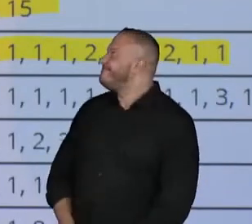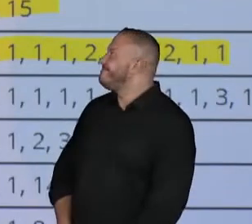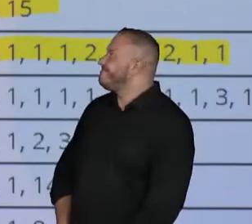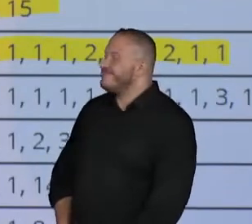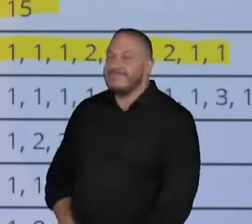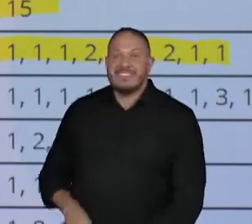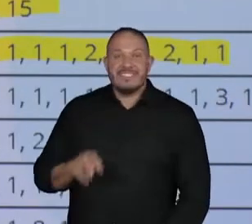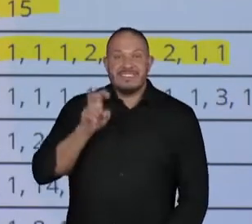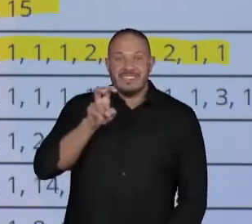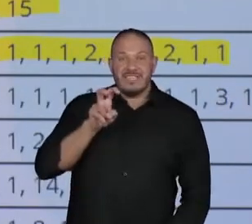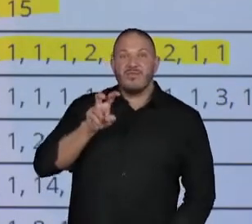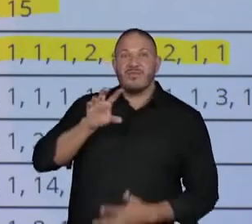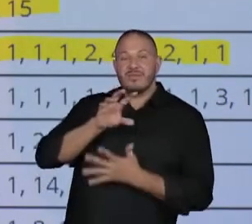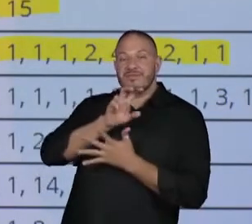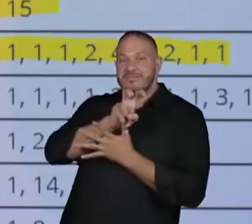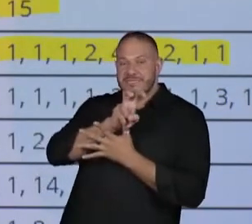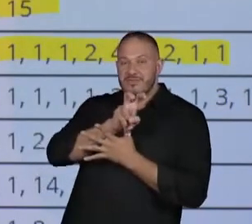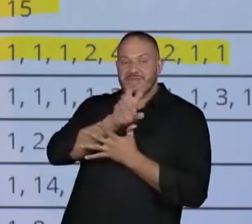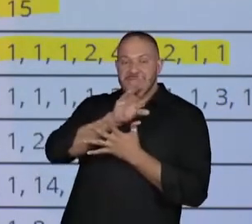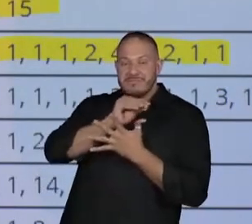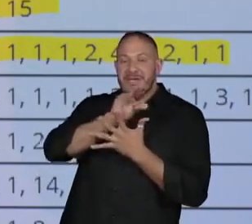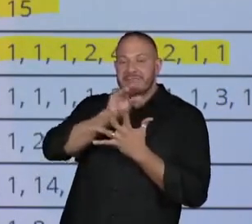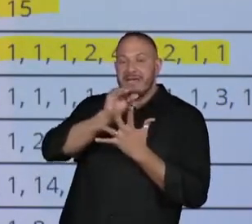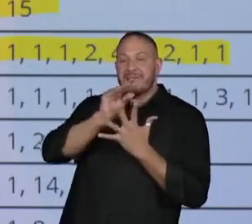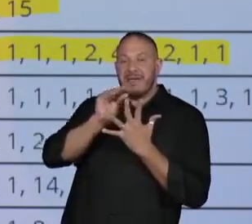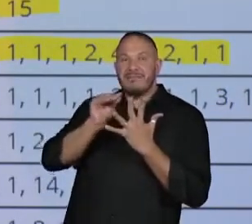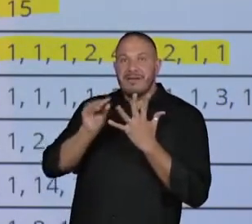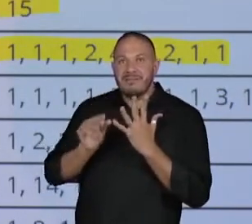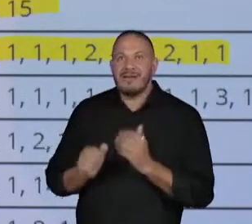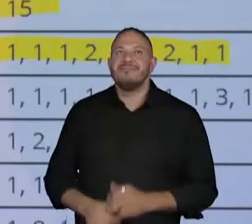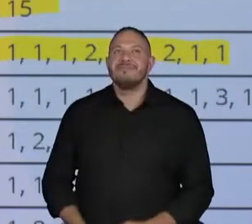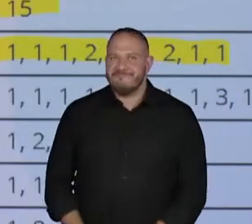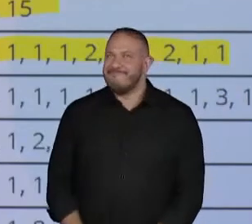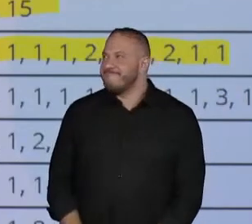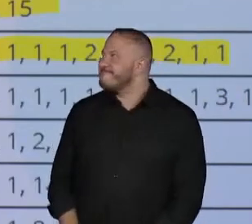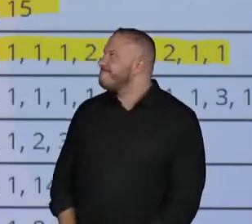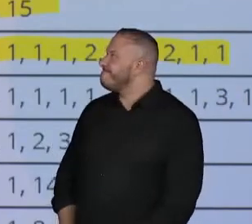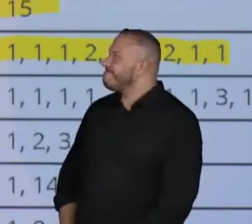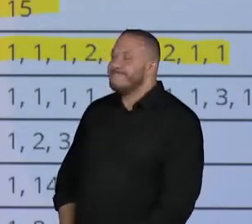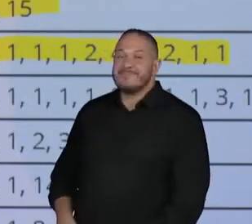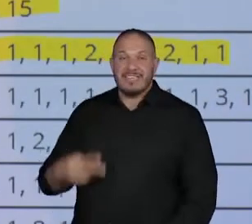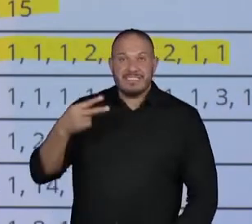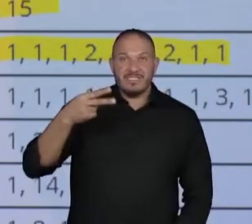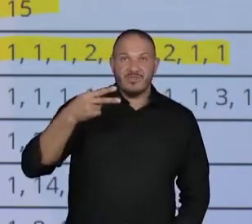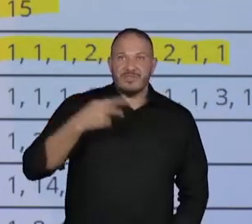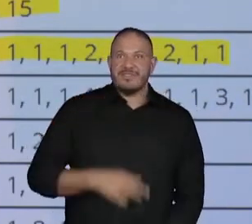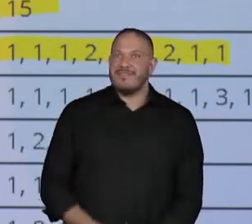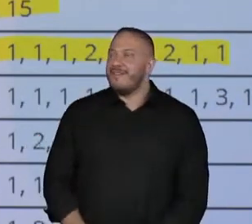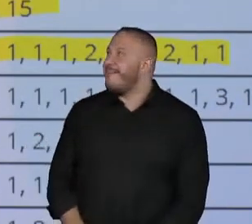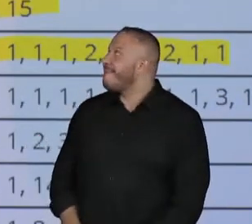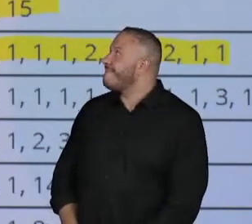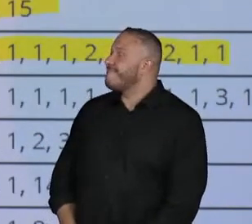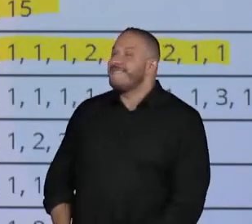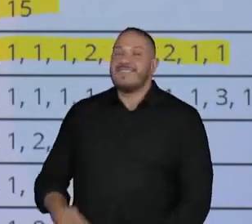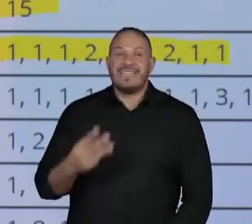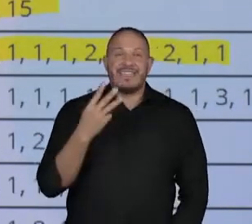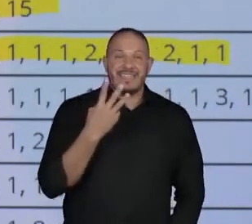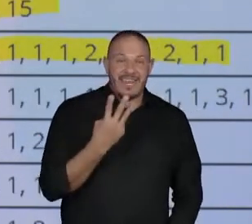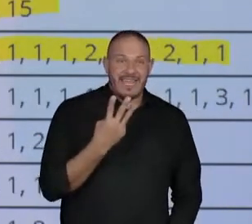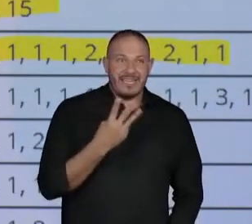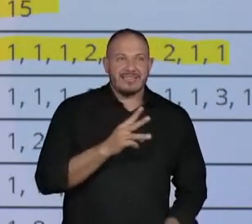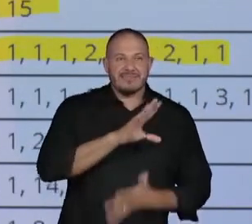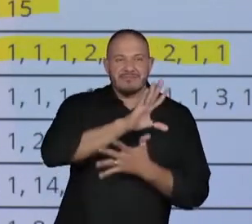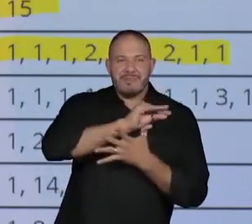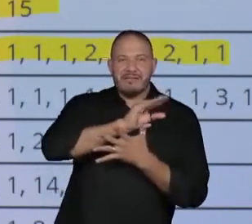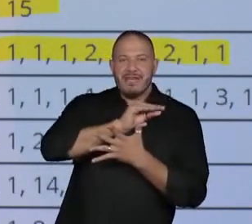5 desligados. 1, 2, 3, 4, 5. Perfeito. Segunda linha. Segunda linha. 3 desligados.